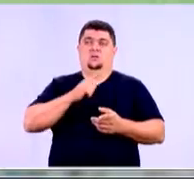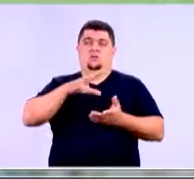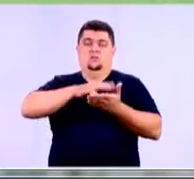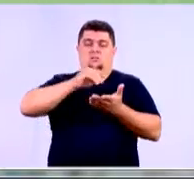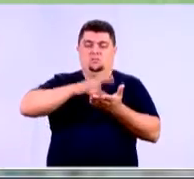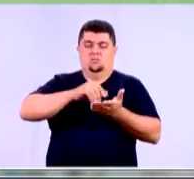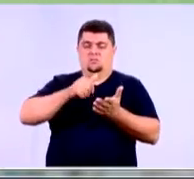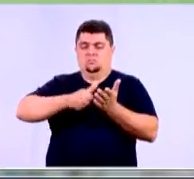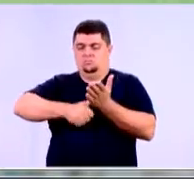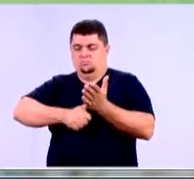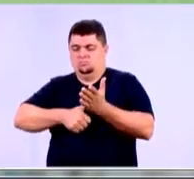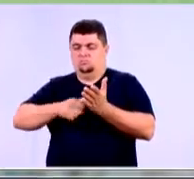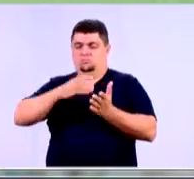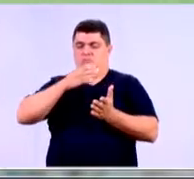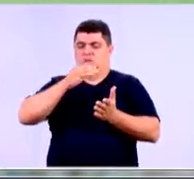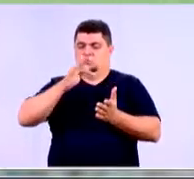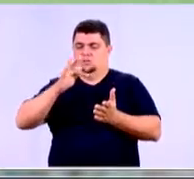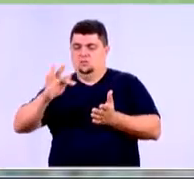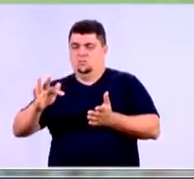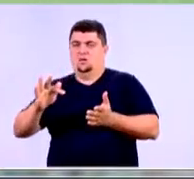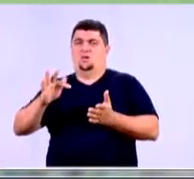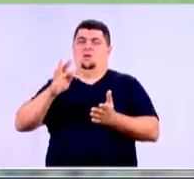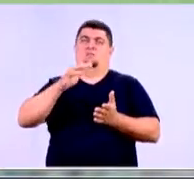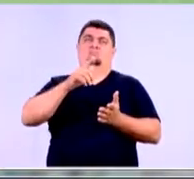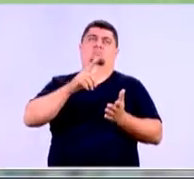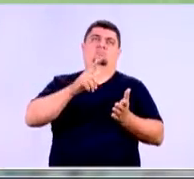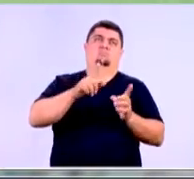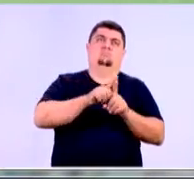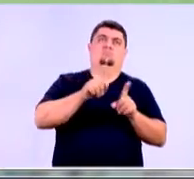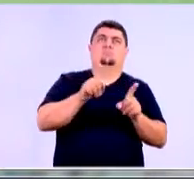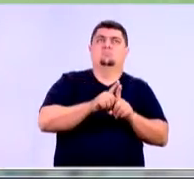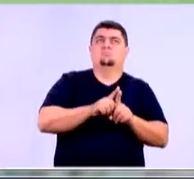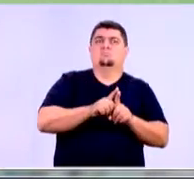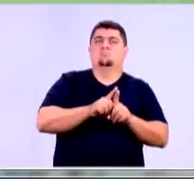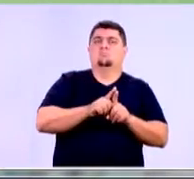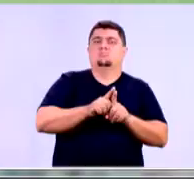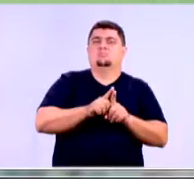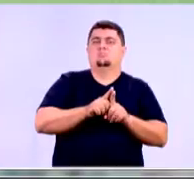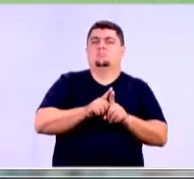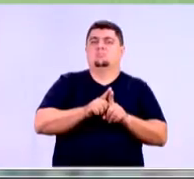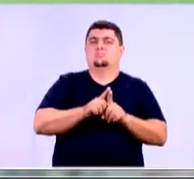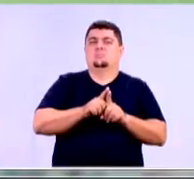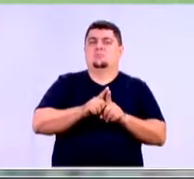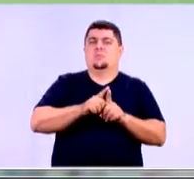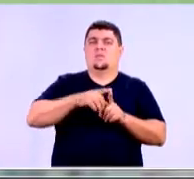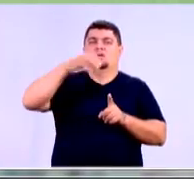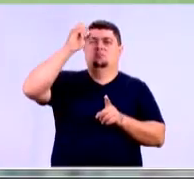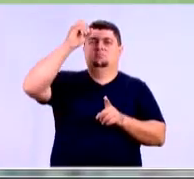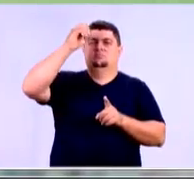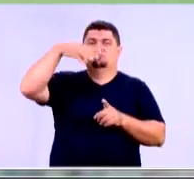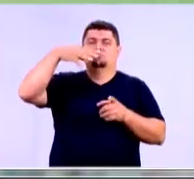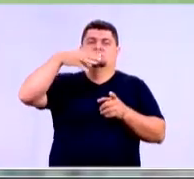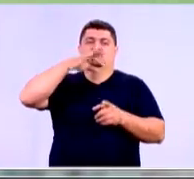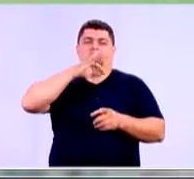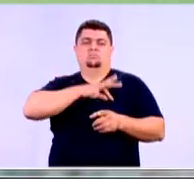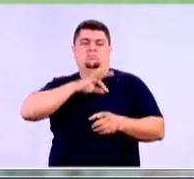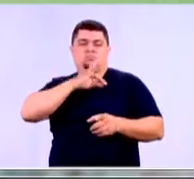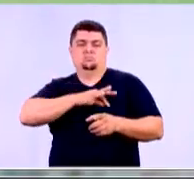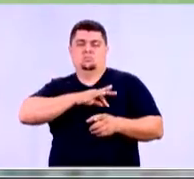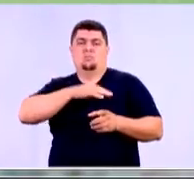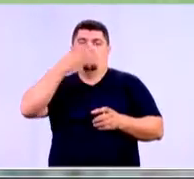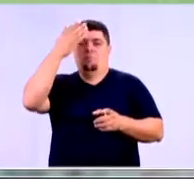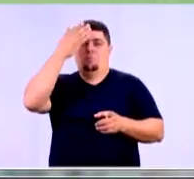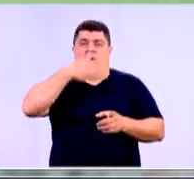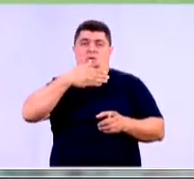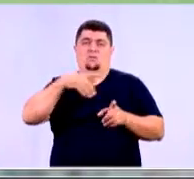do RG, do CPF, dos comprovantes de rendimento da pessoa que